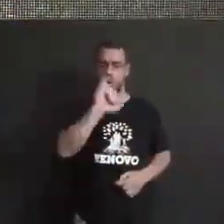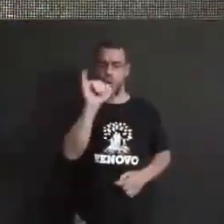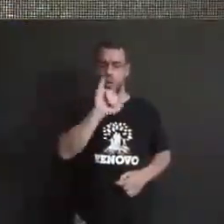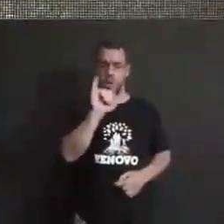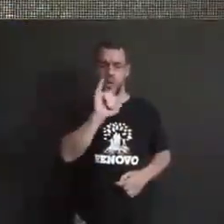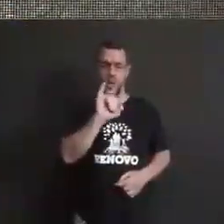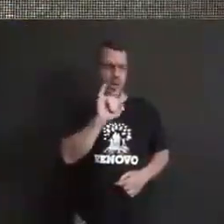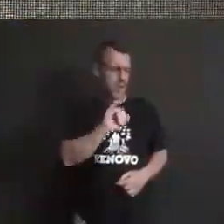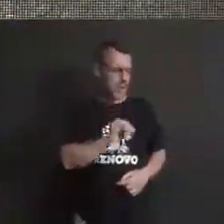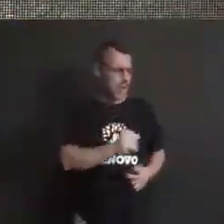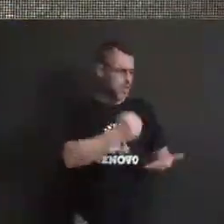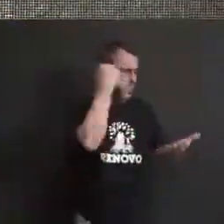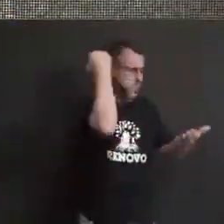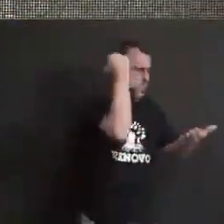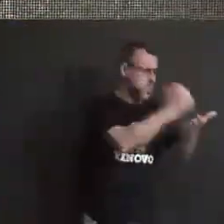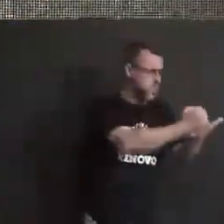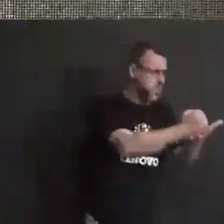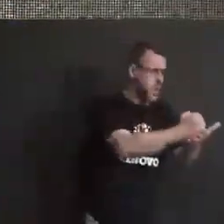vai e mata um egípcio.